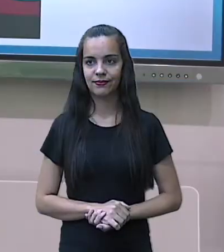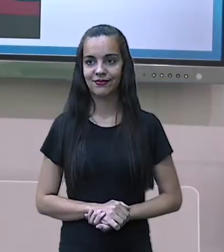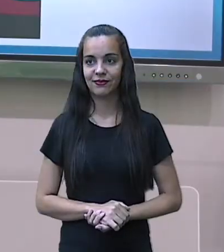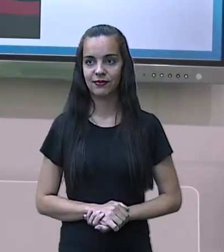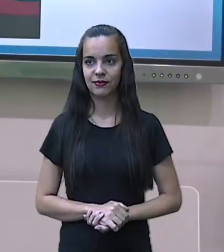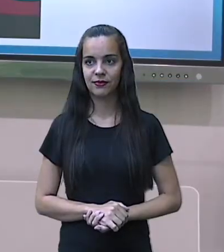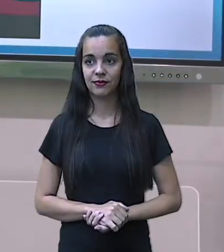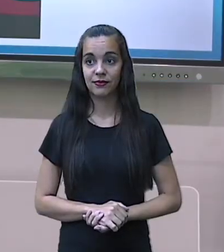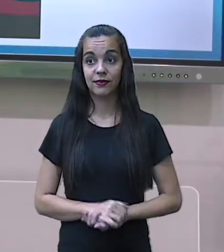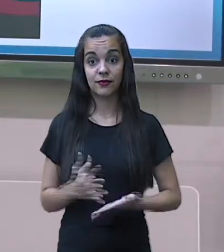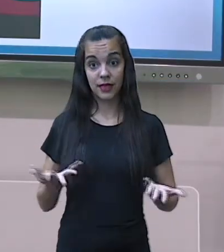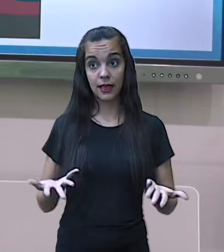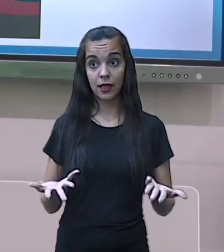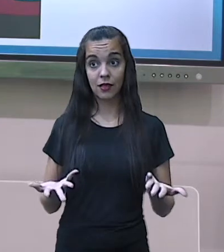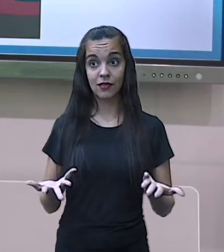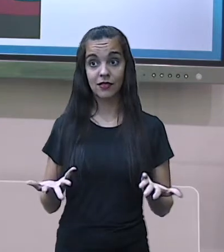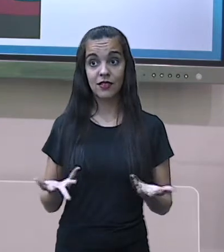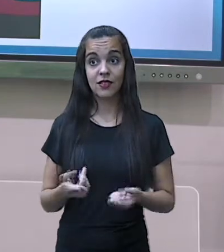Então, pessoal,